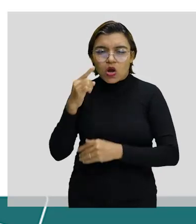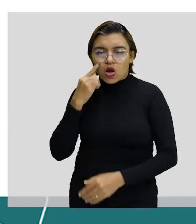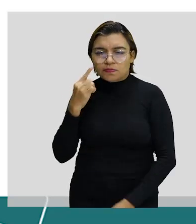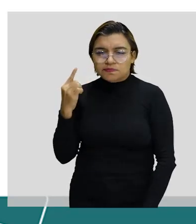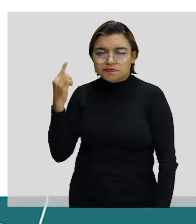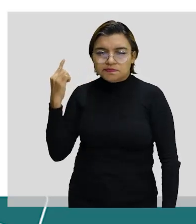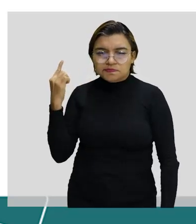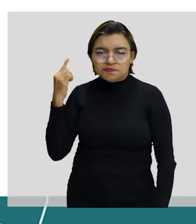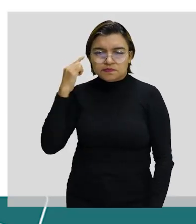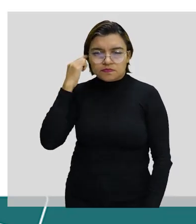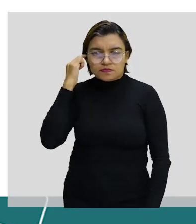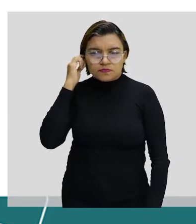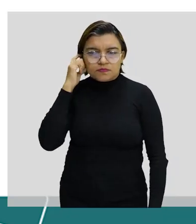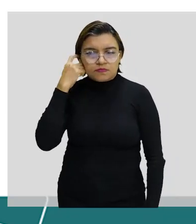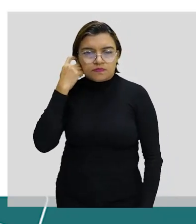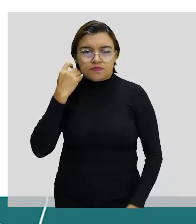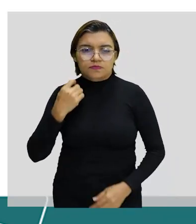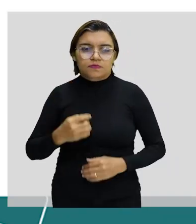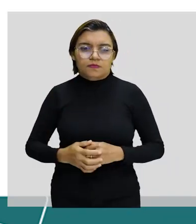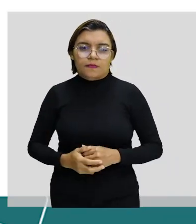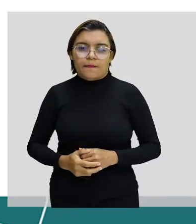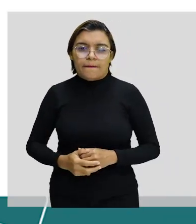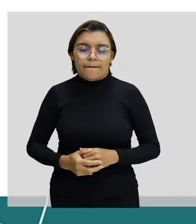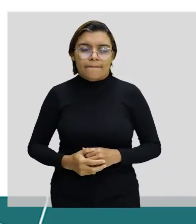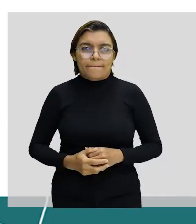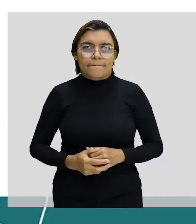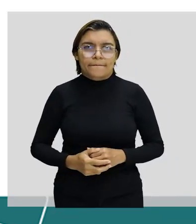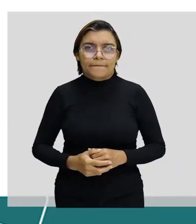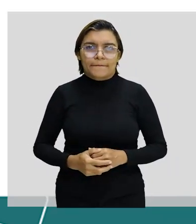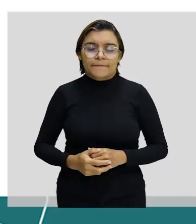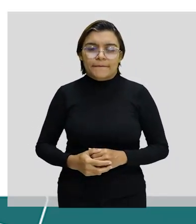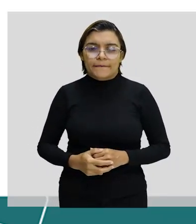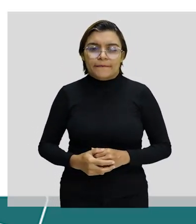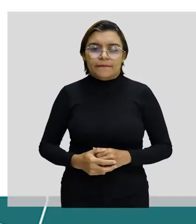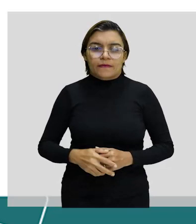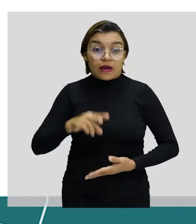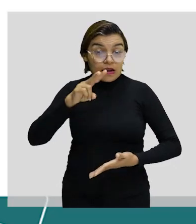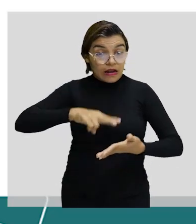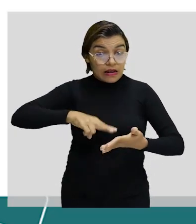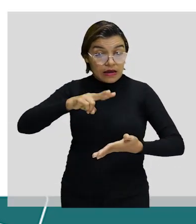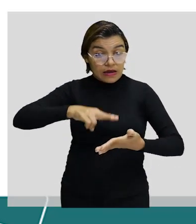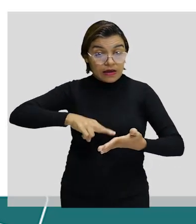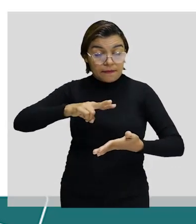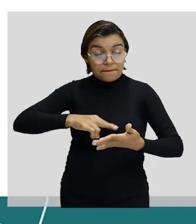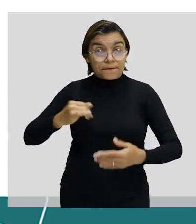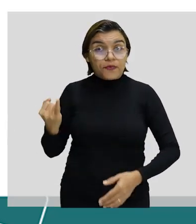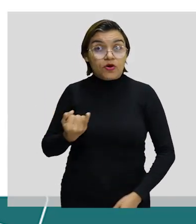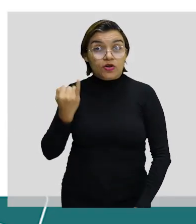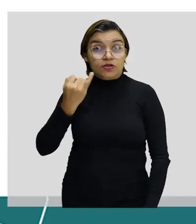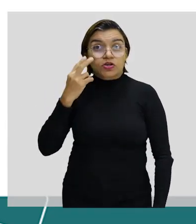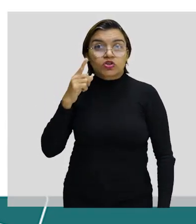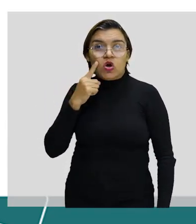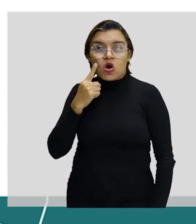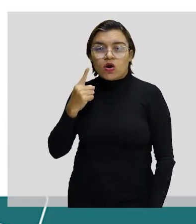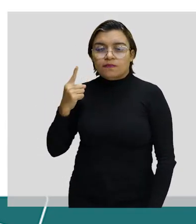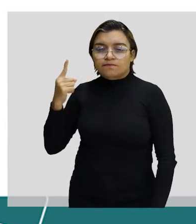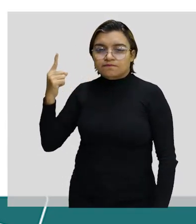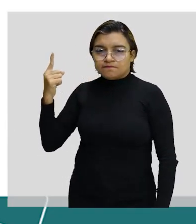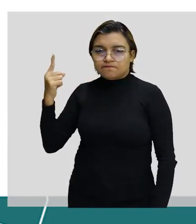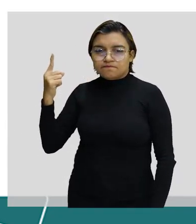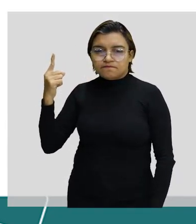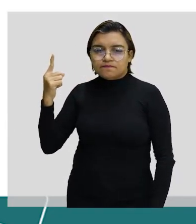consiste na remoção da gordura de panelas e utensílios, como garfos, facas, etc. Na